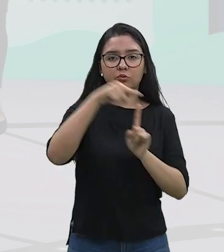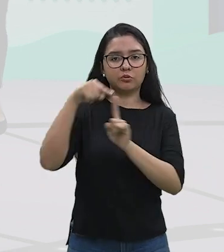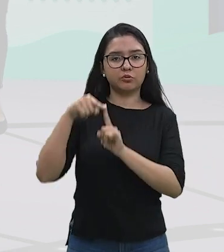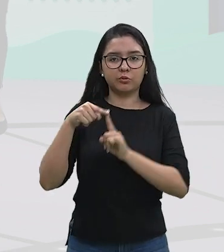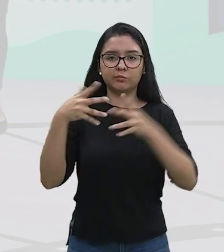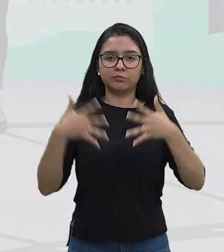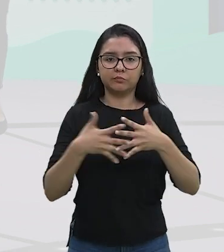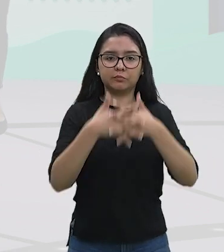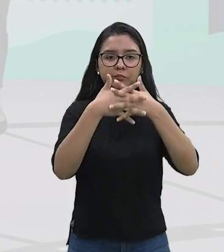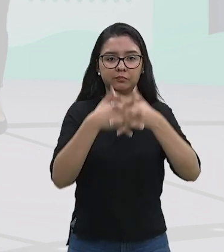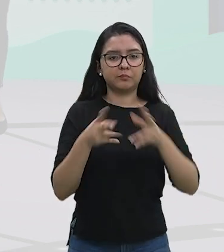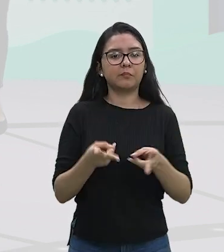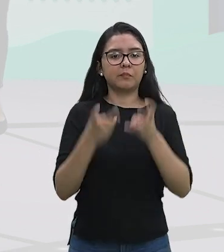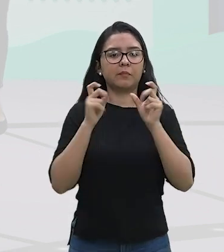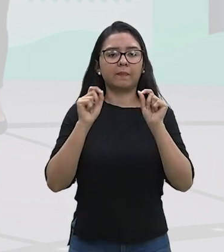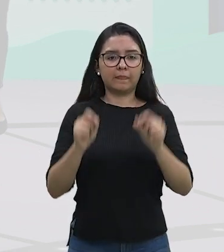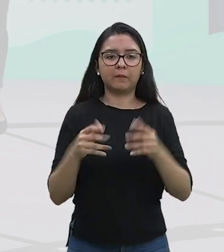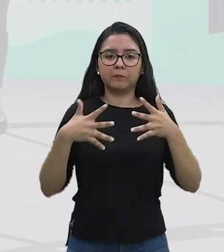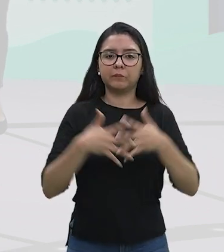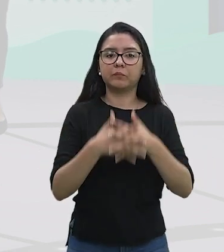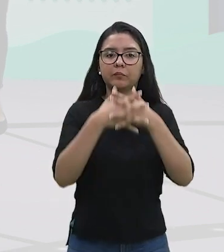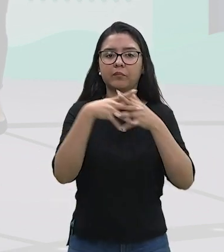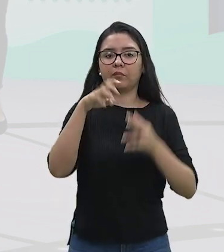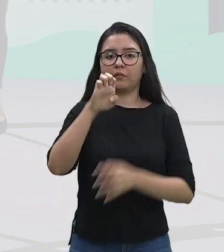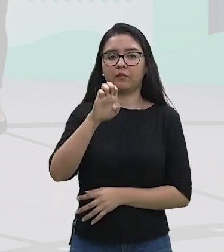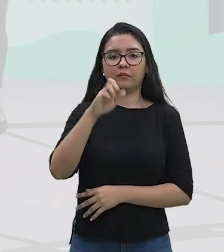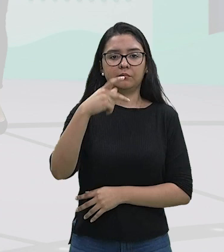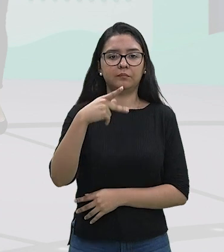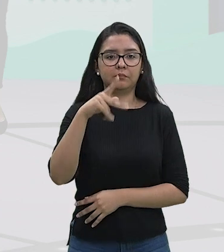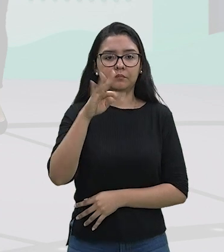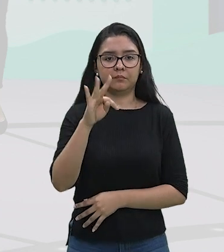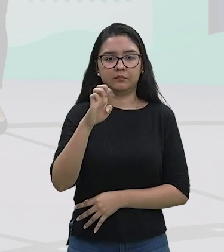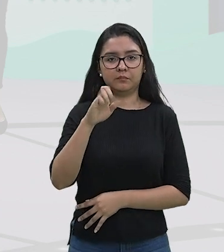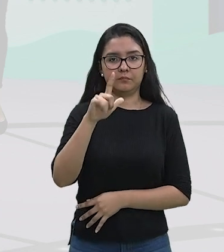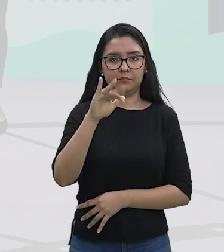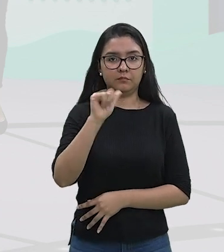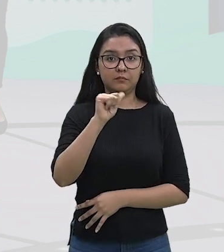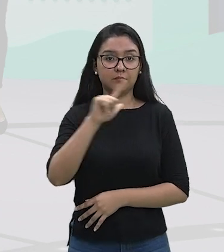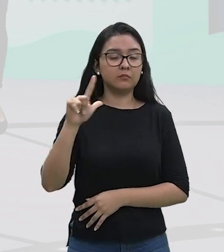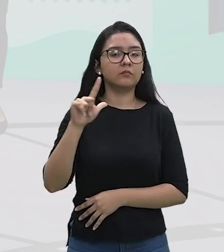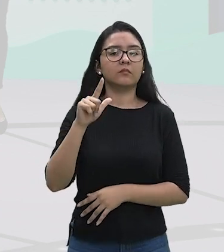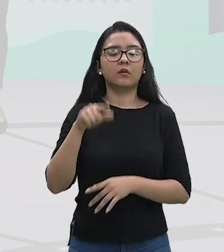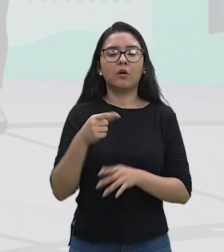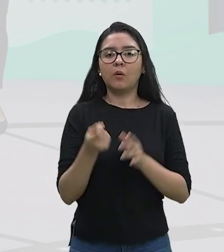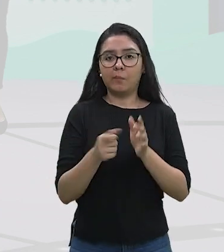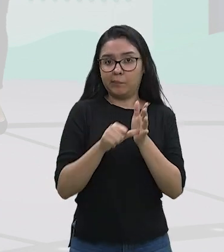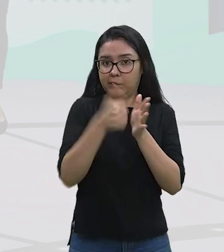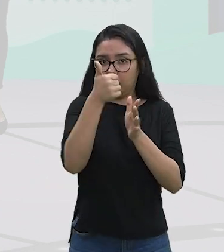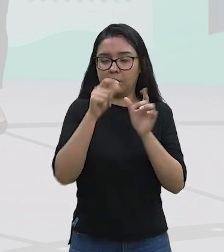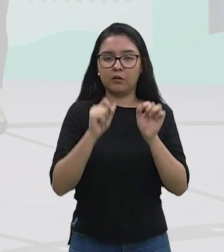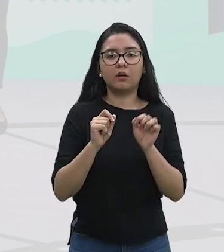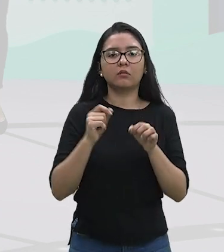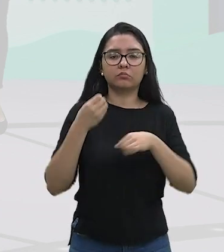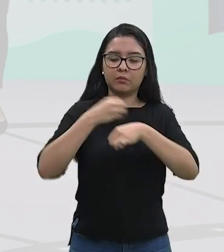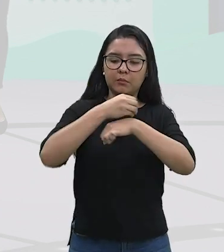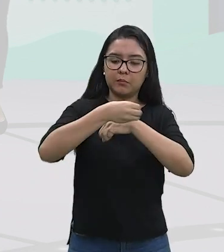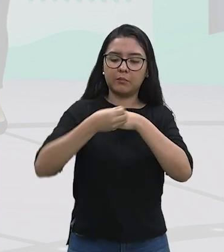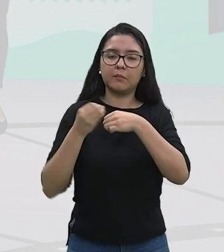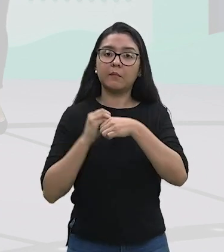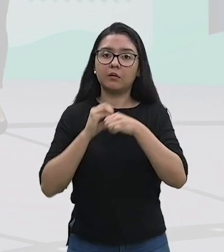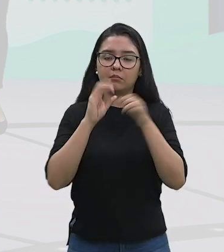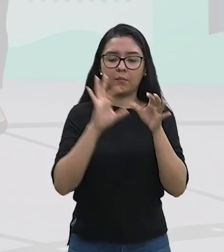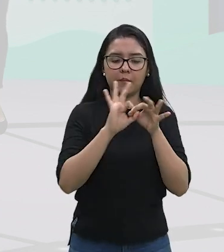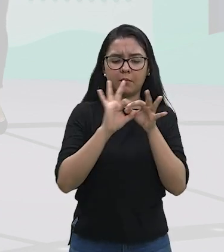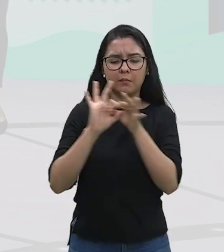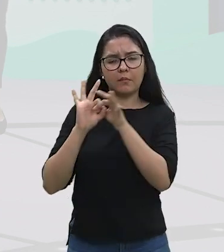o tecido epitelial é o primeiro que a gente vai falar. O tecido epitelial ele é formado por células que se unem,